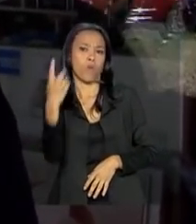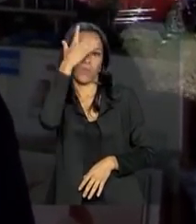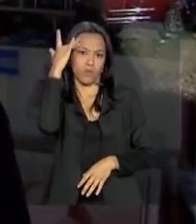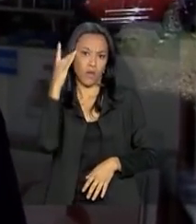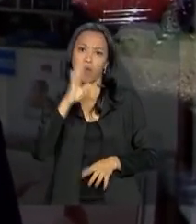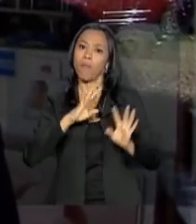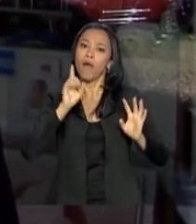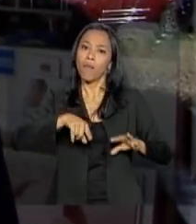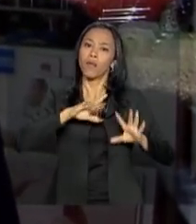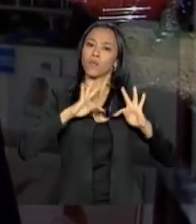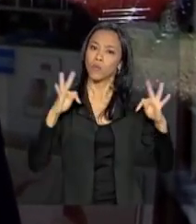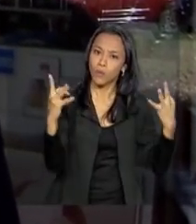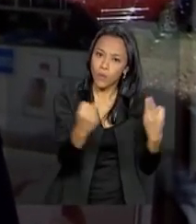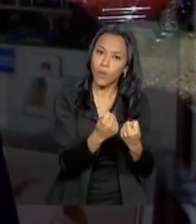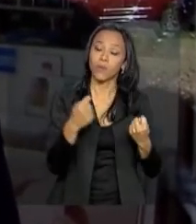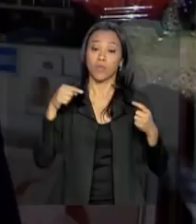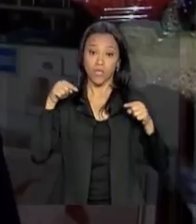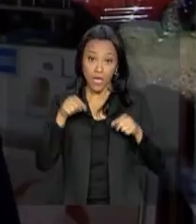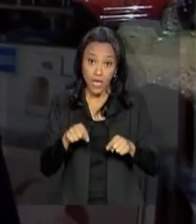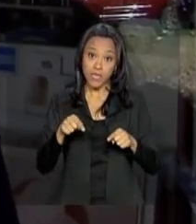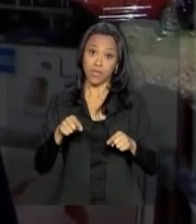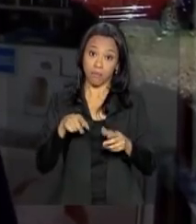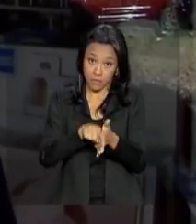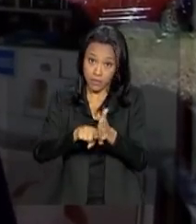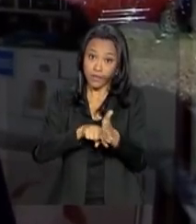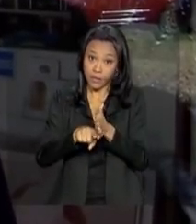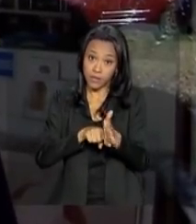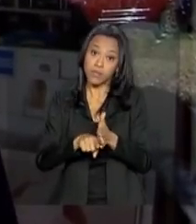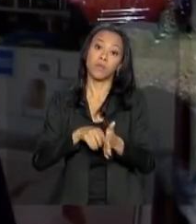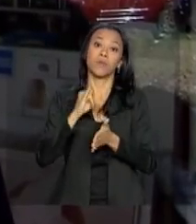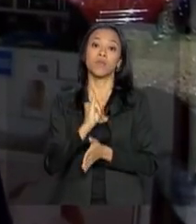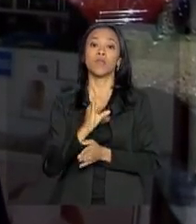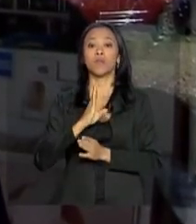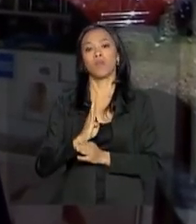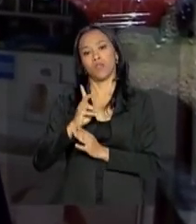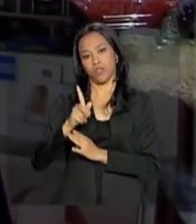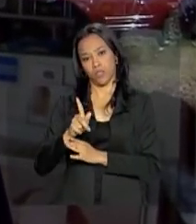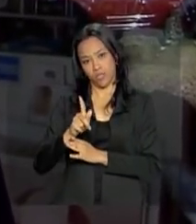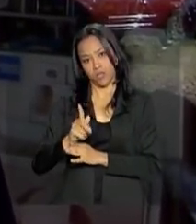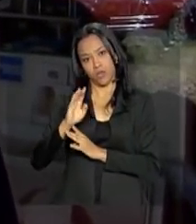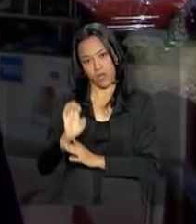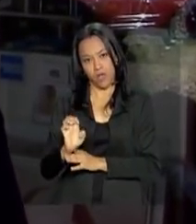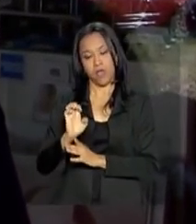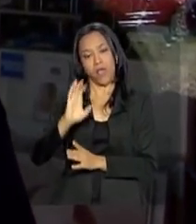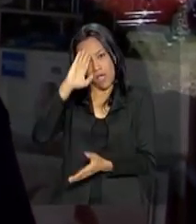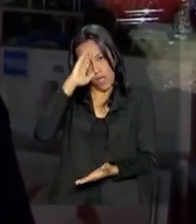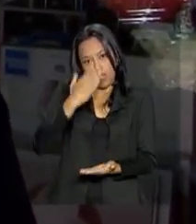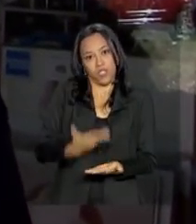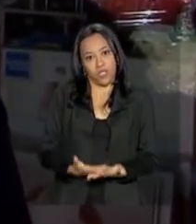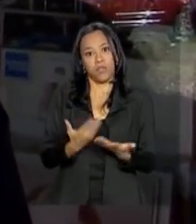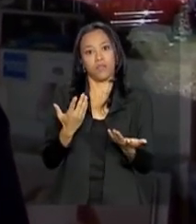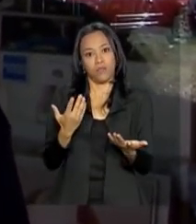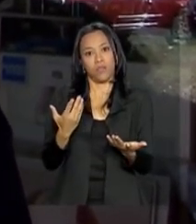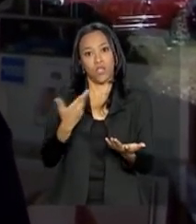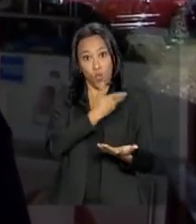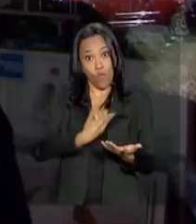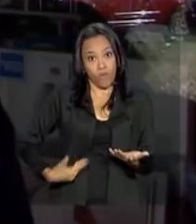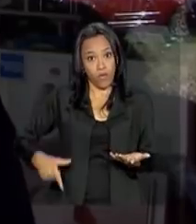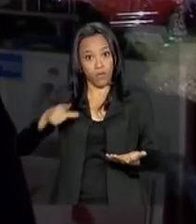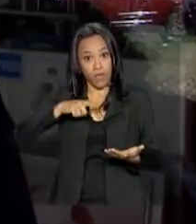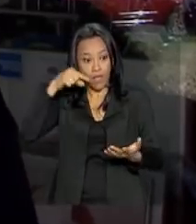então isso vai fazer com que acreditando em que o nosso governo tem essas informações